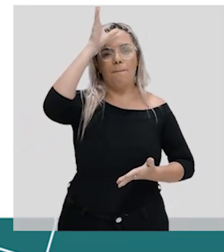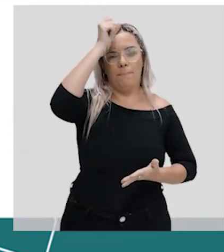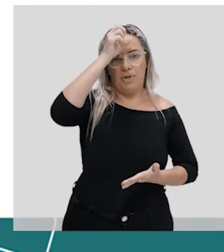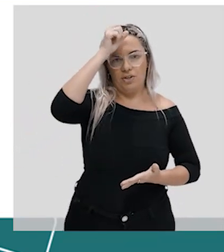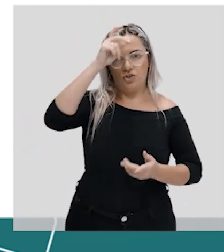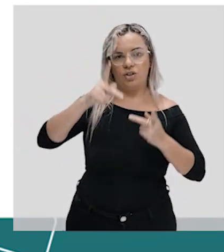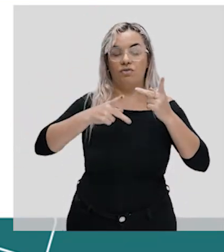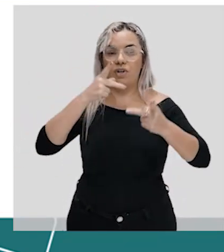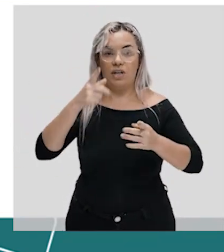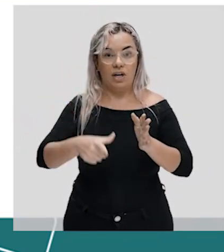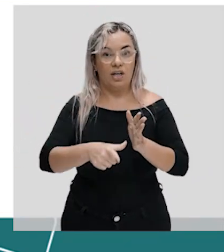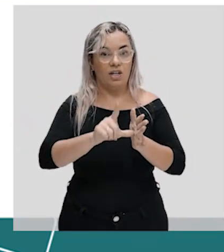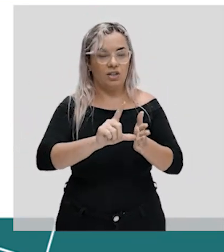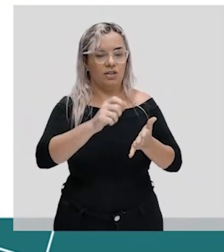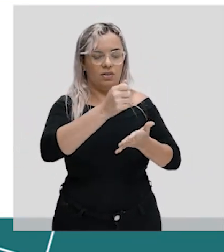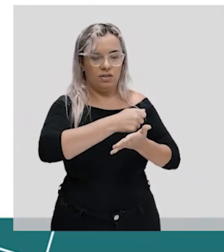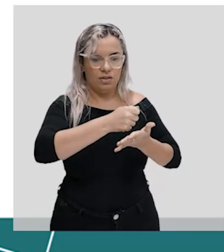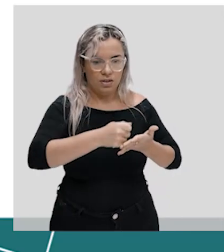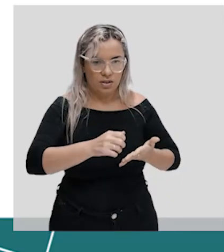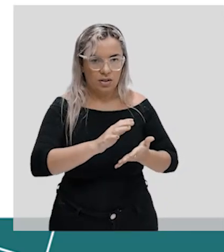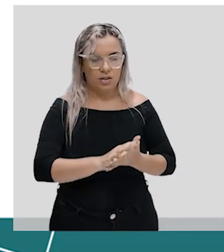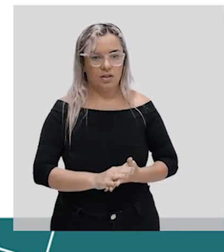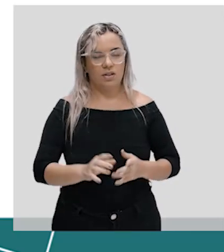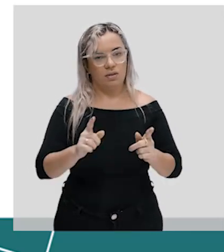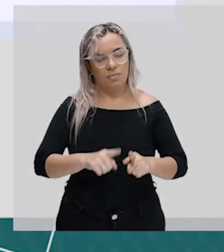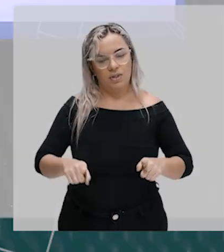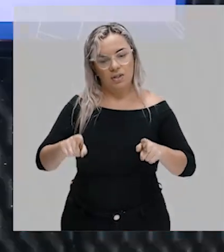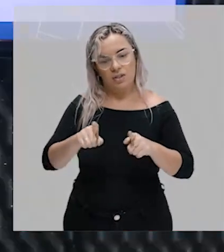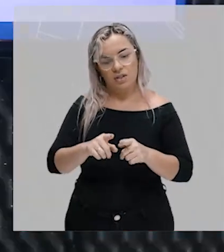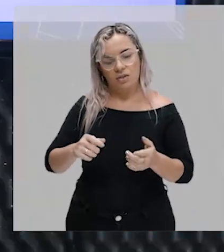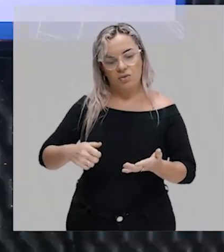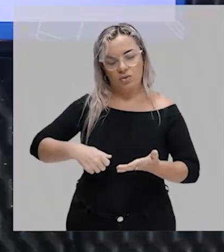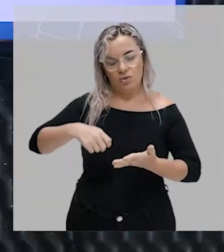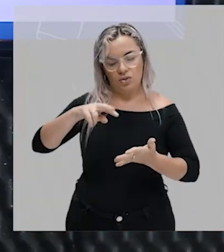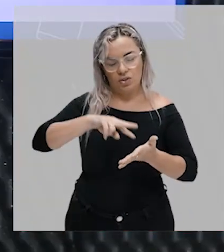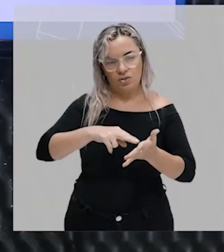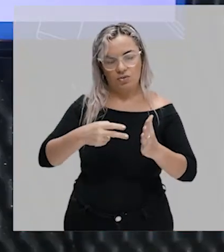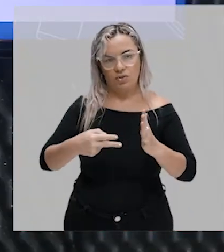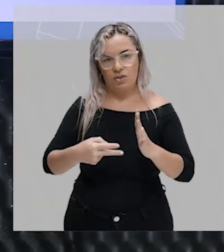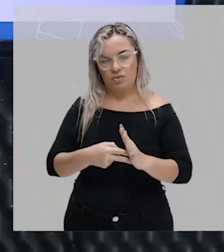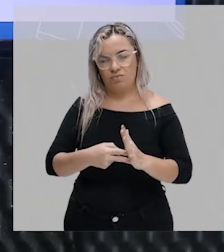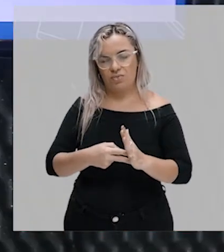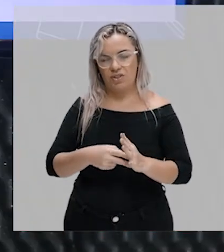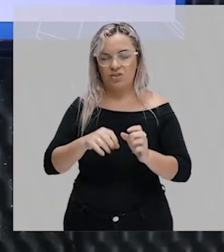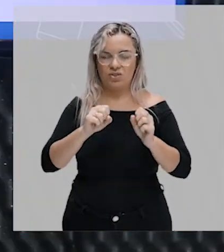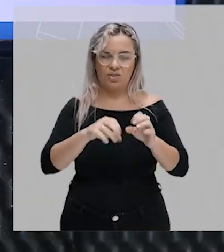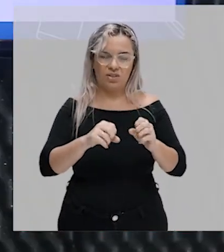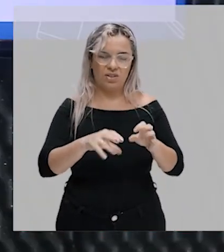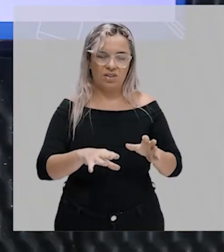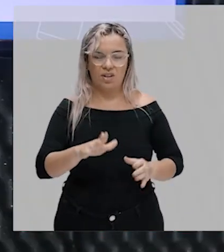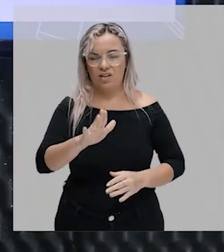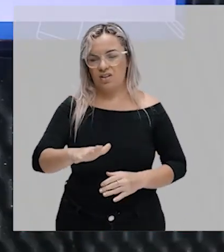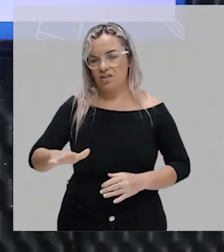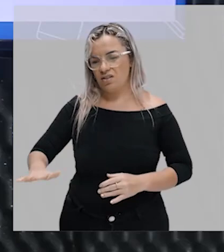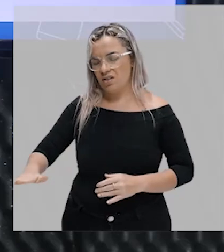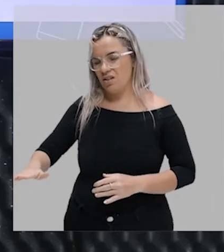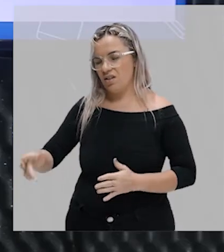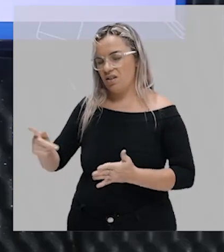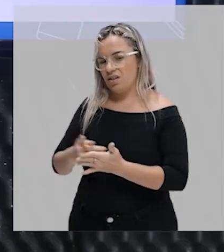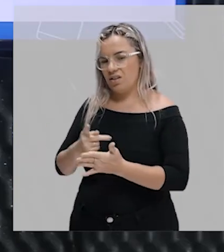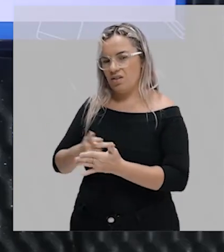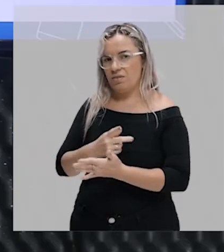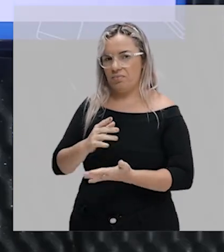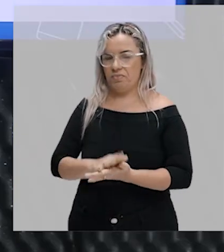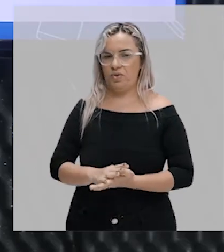significante e significado, a gente ensina muito criança errado. Quando passa um gatinho, aí você está ensinando o bebê a falar, você vai dizer que o nome do gato